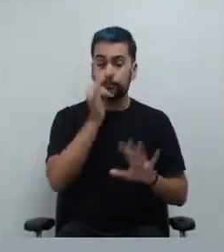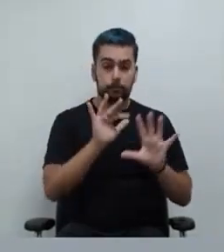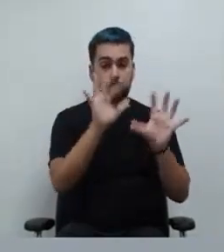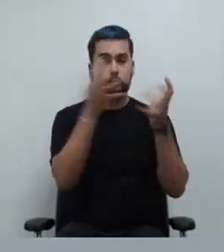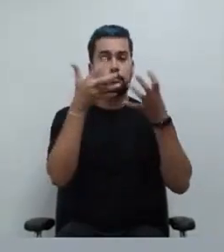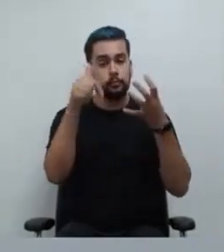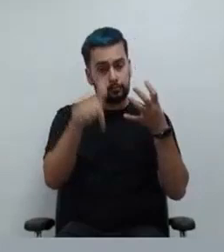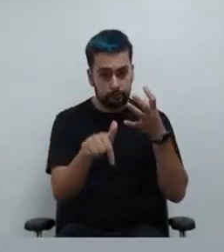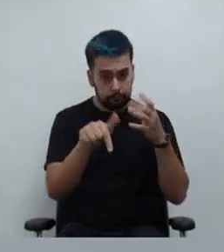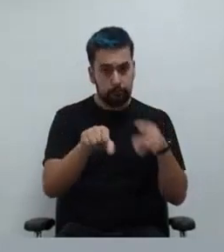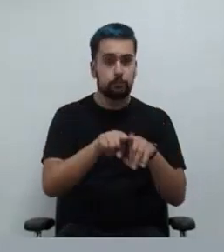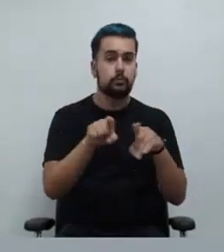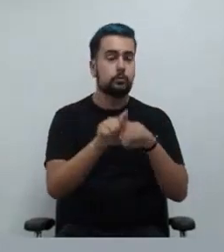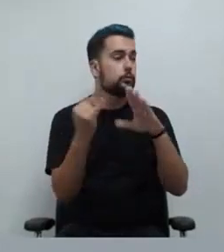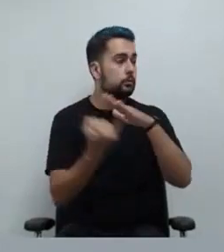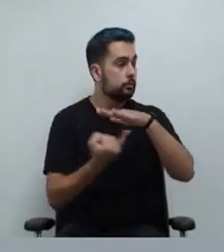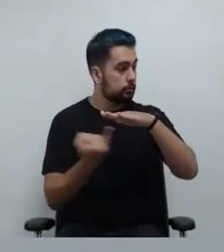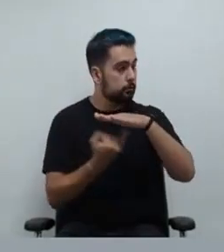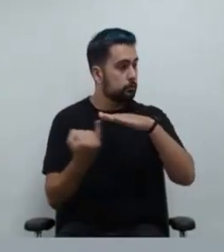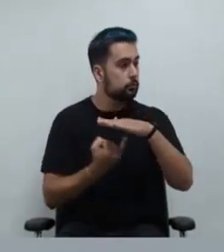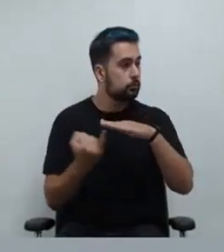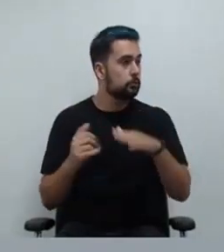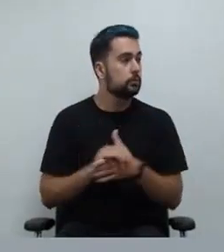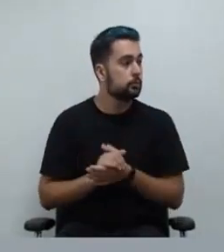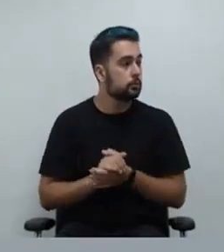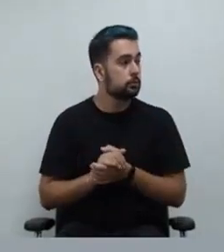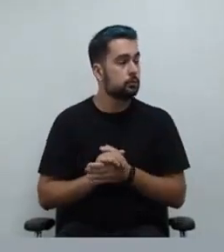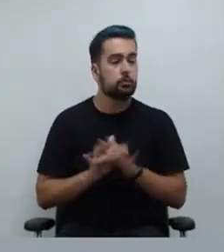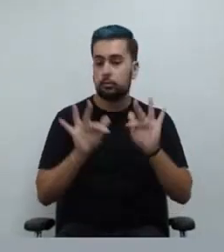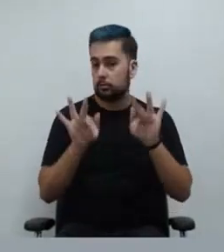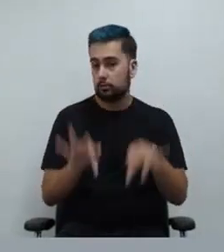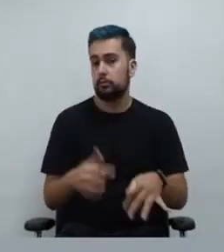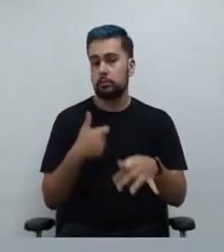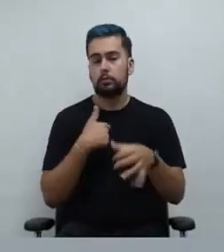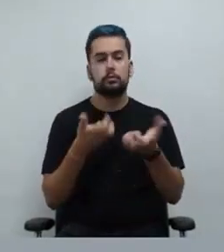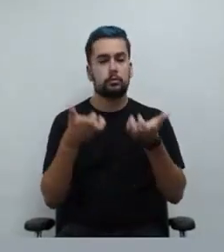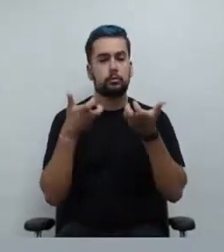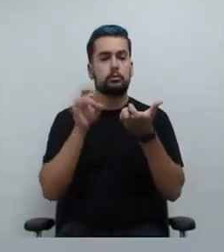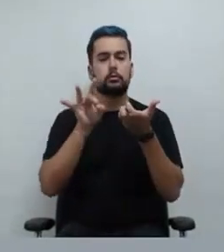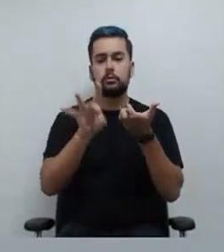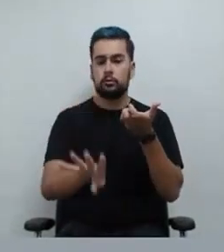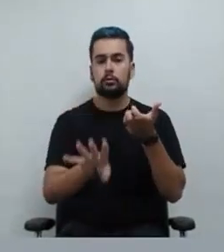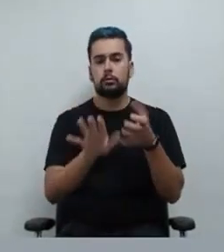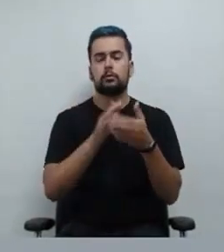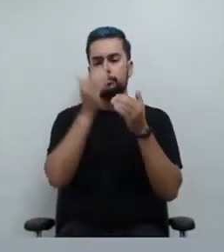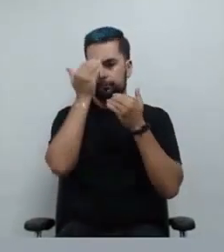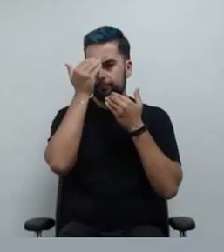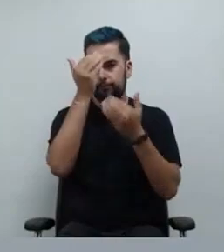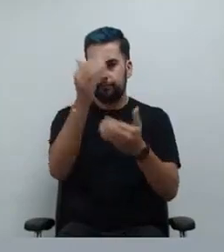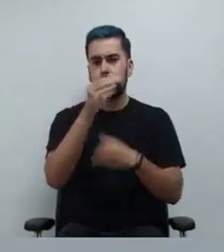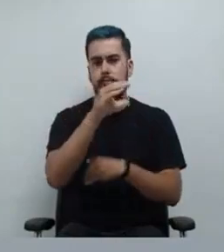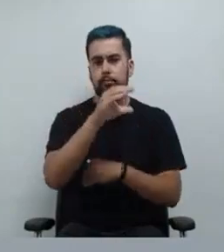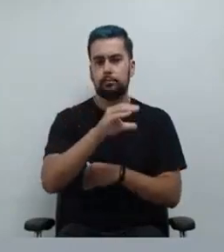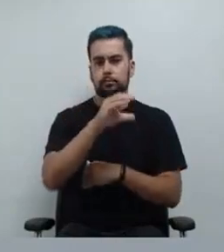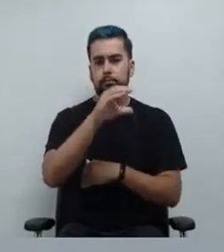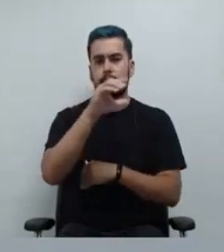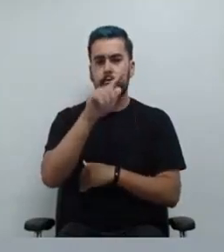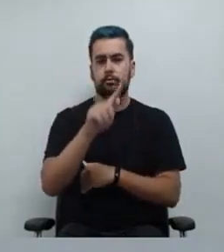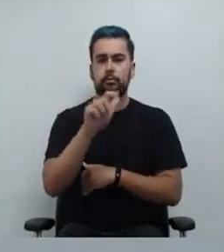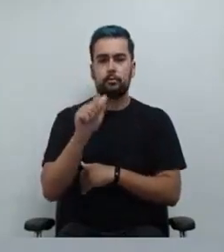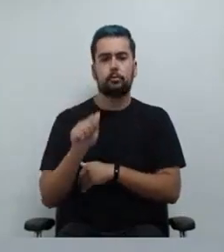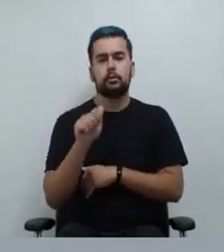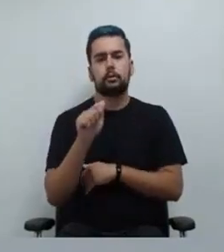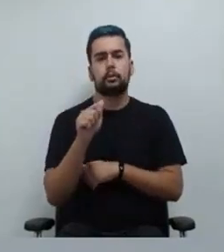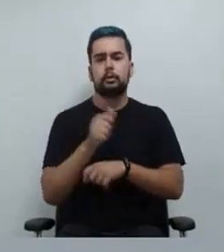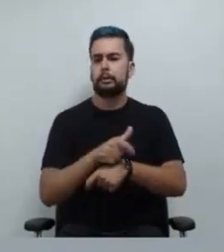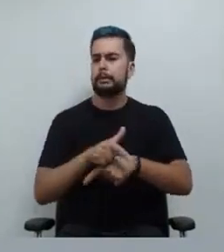acontecido aqui institucionalmente. Por fim, quero só agradecer a CGA, depois de grandes,